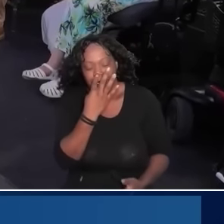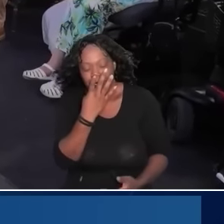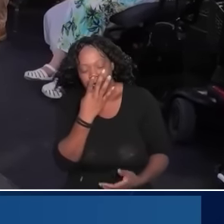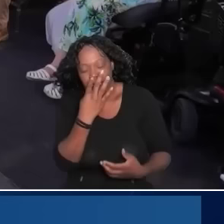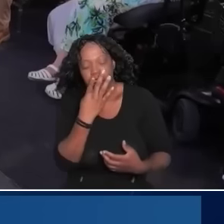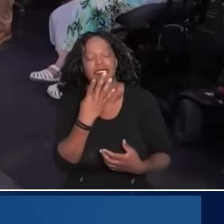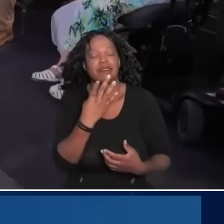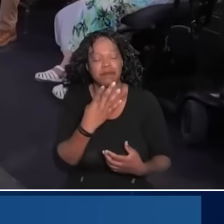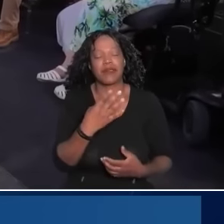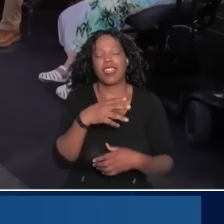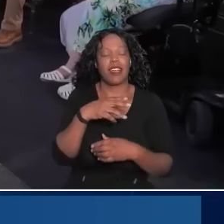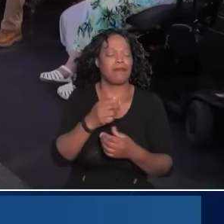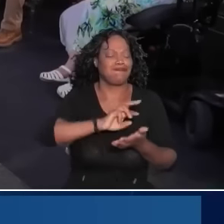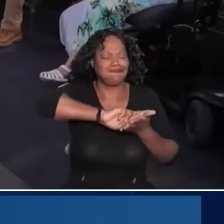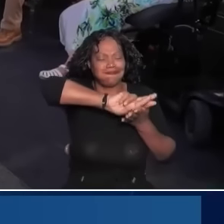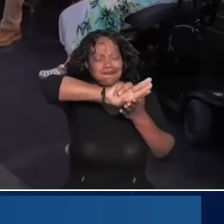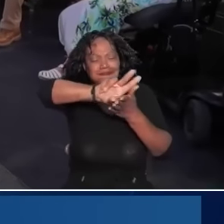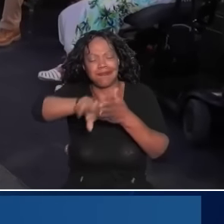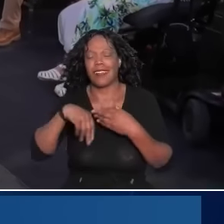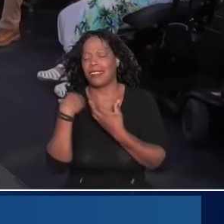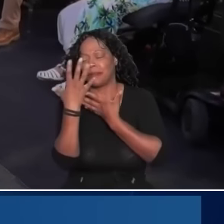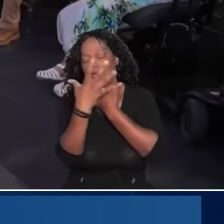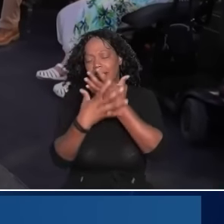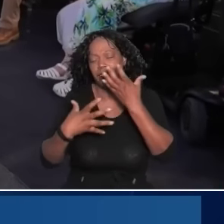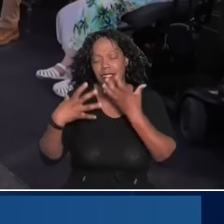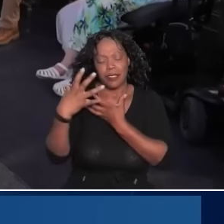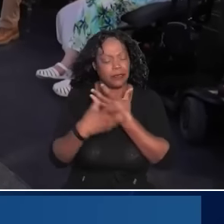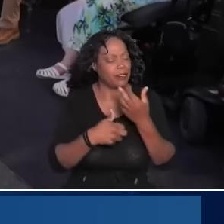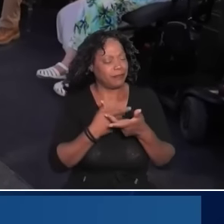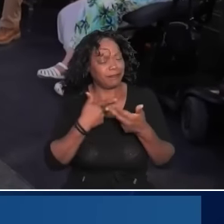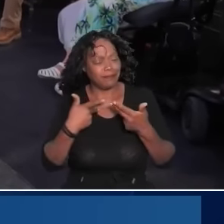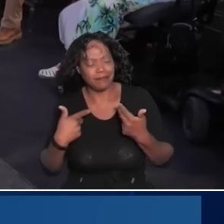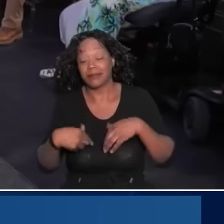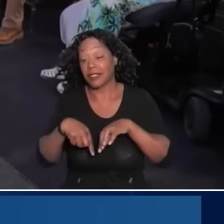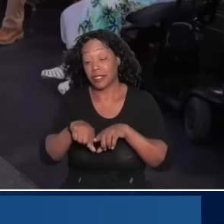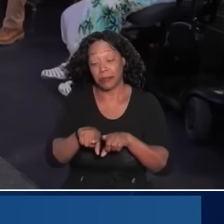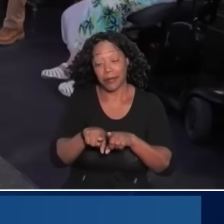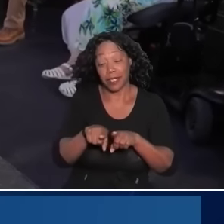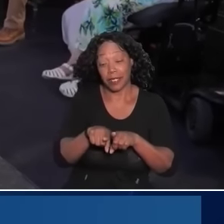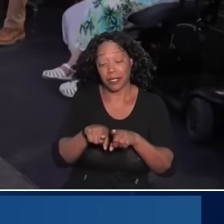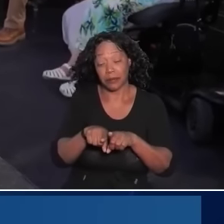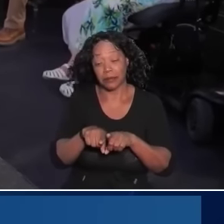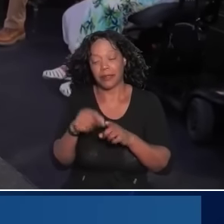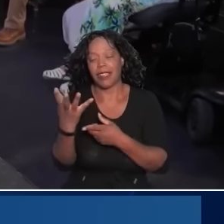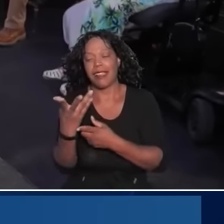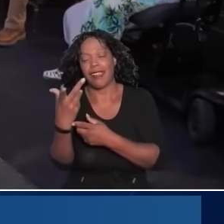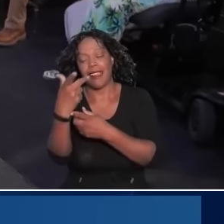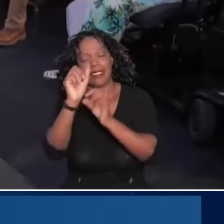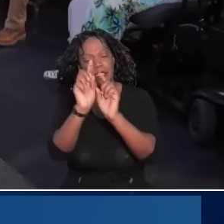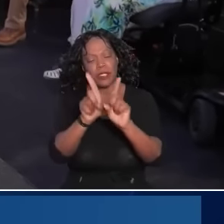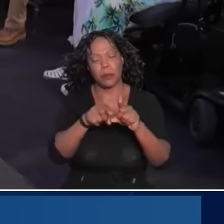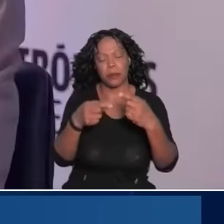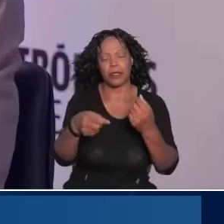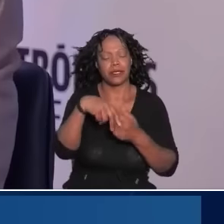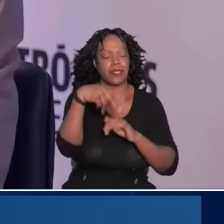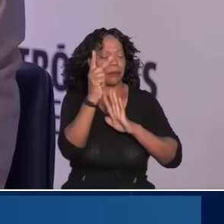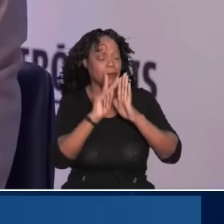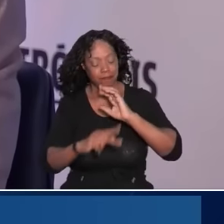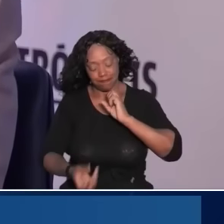que, aliás, acho que a palavra certa nem é moderação, porque discurso de ódio não tem como moderar. Discurso de ódio é de ódio, ele tem que ser